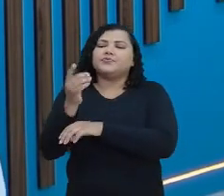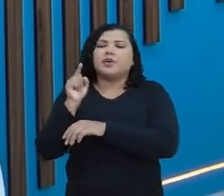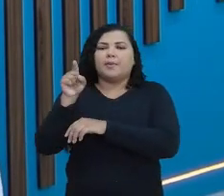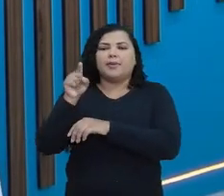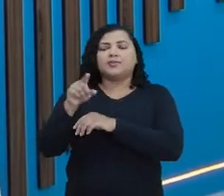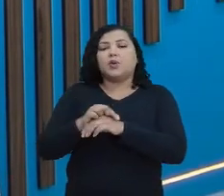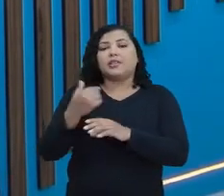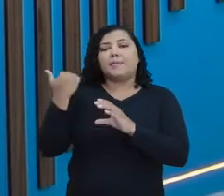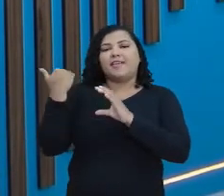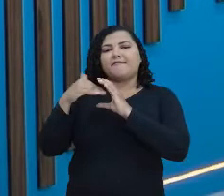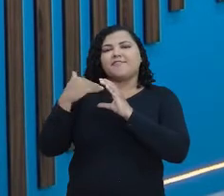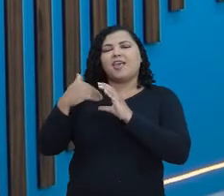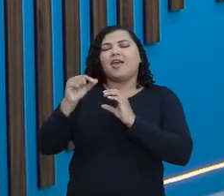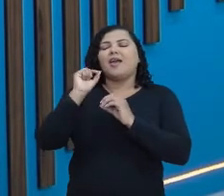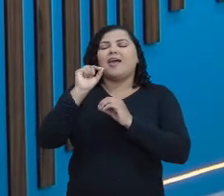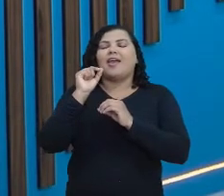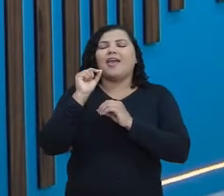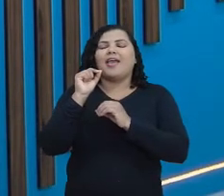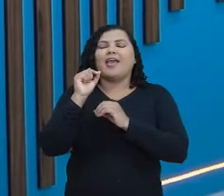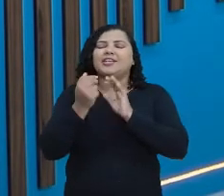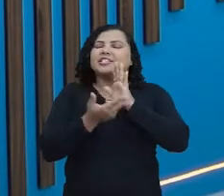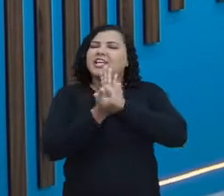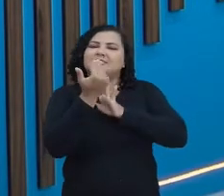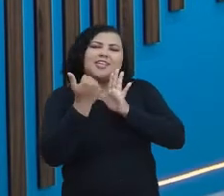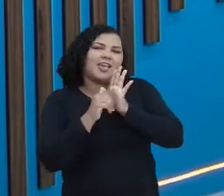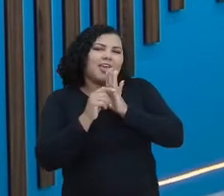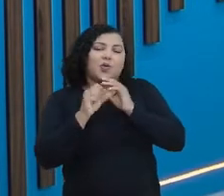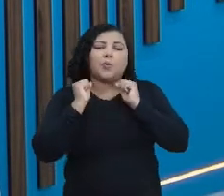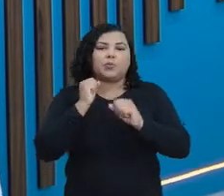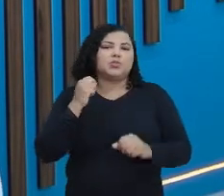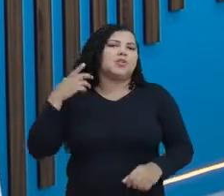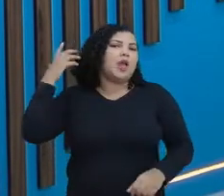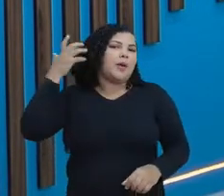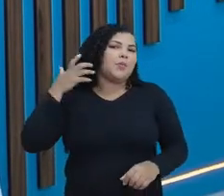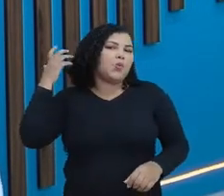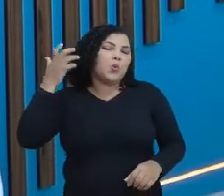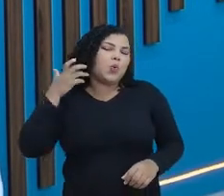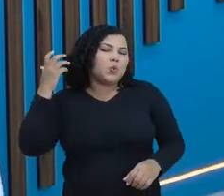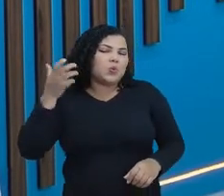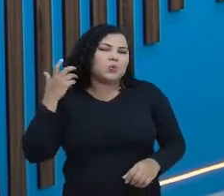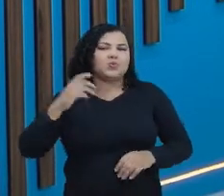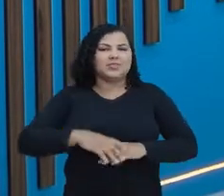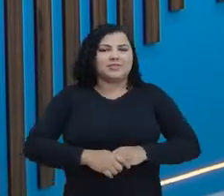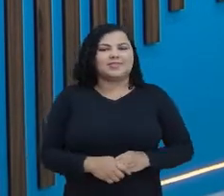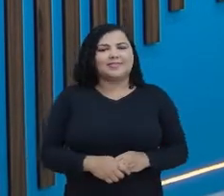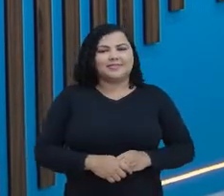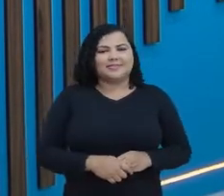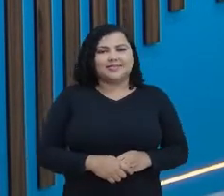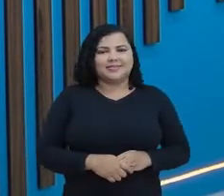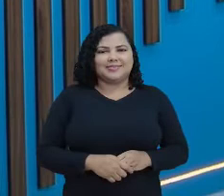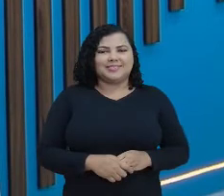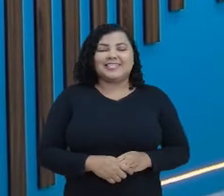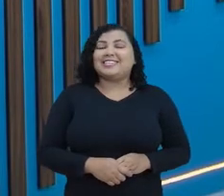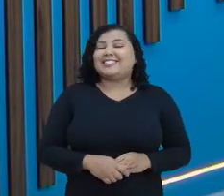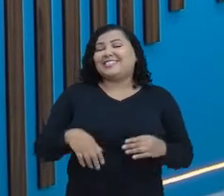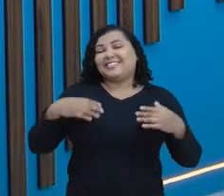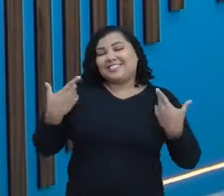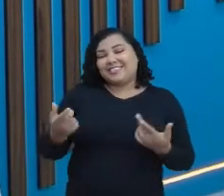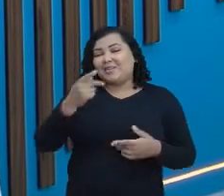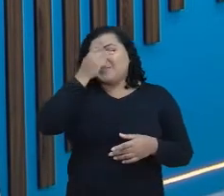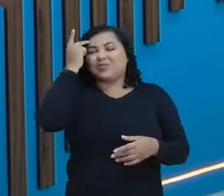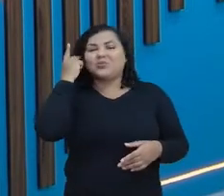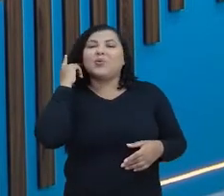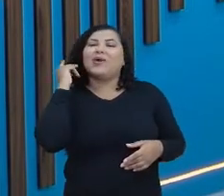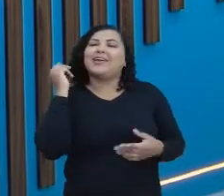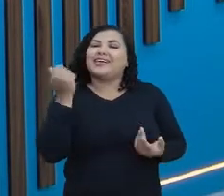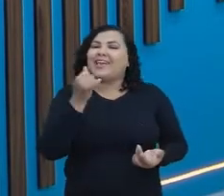podia colocar, por exemplo, uma música no nick, no subnick, e aí quem dessa época que